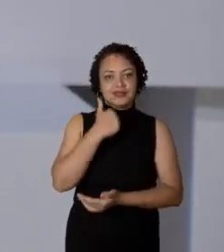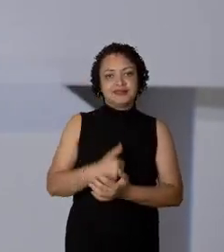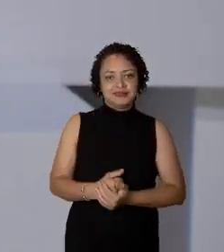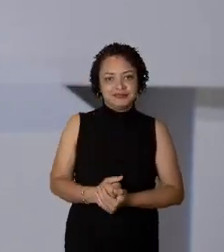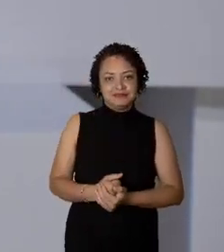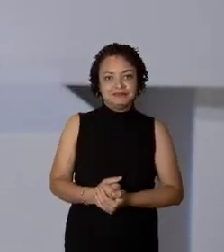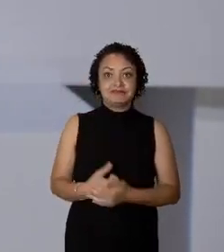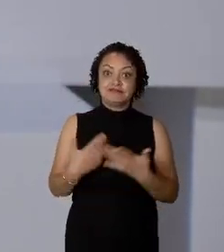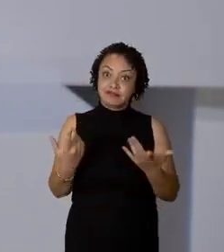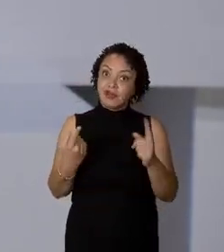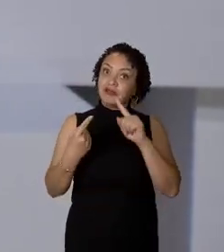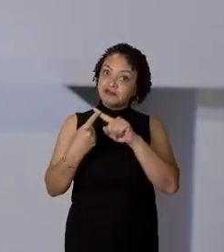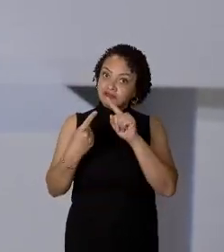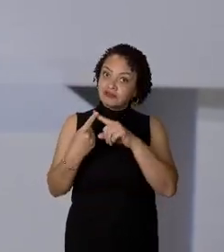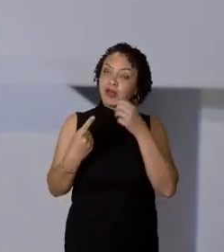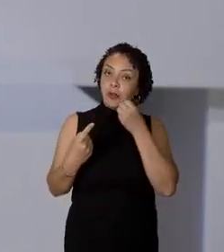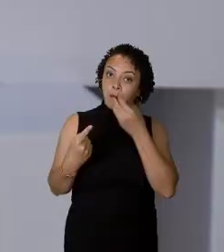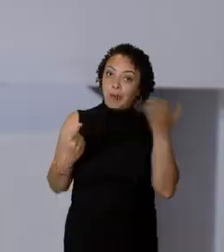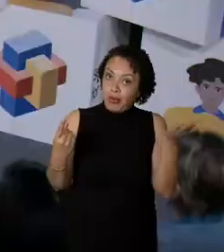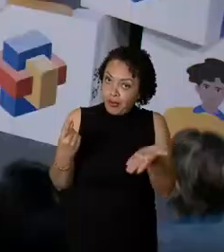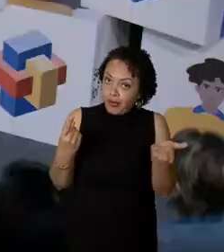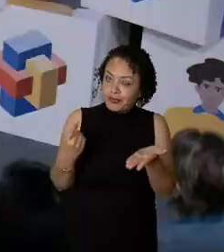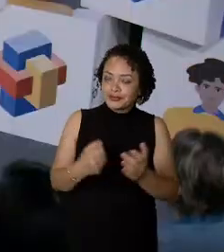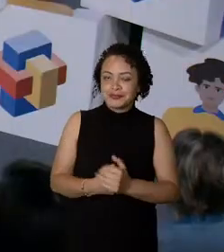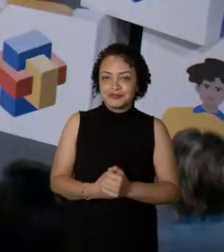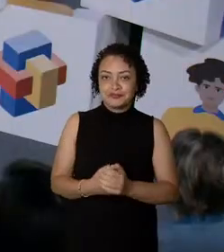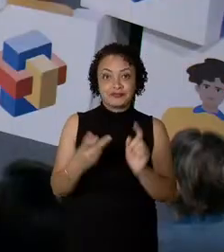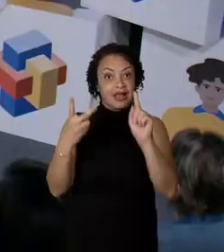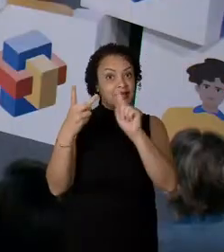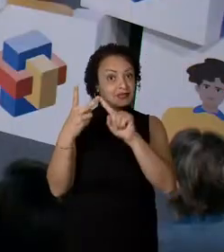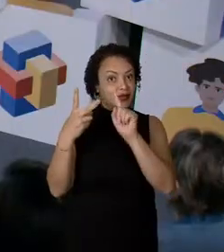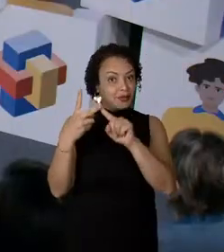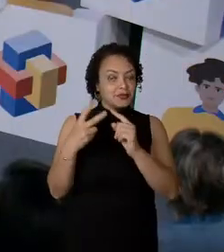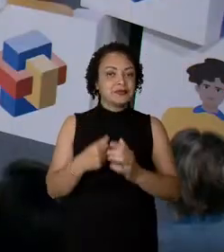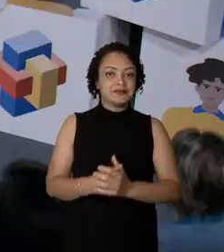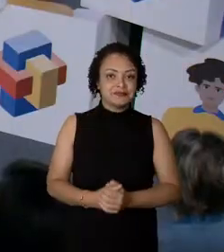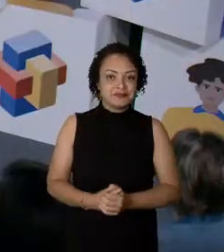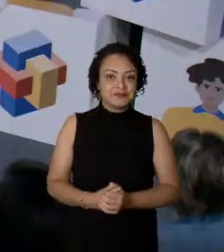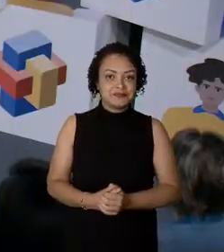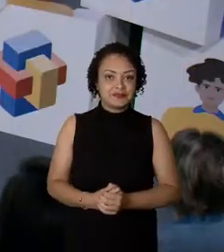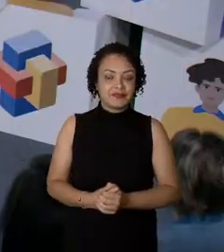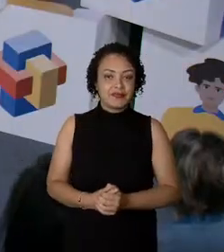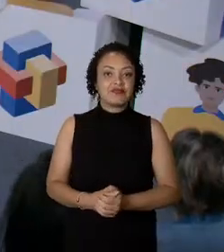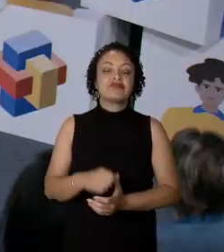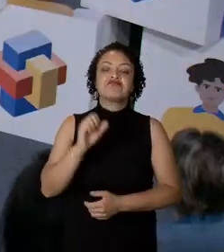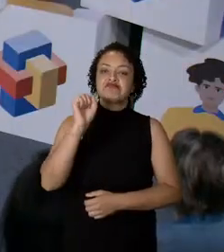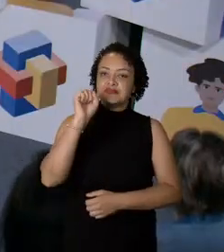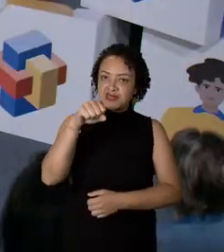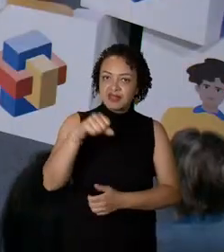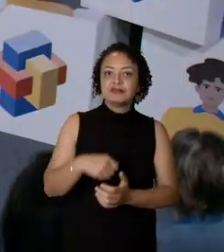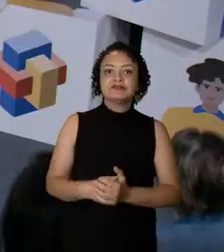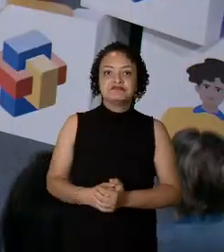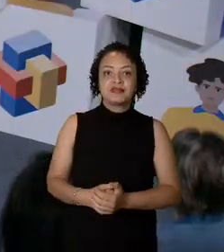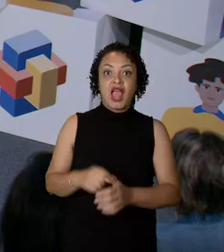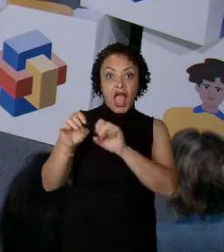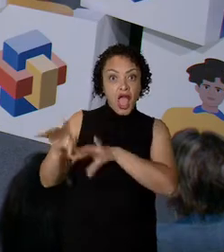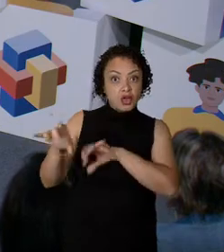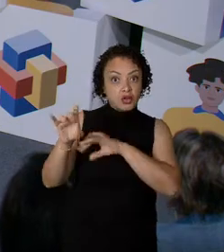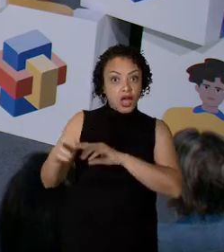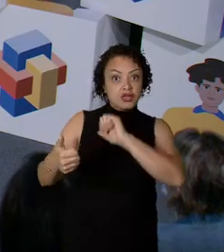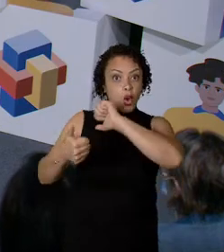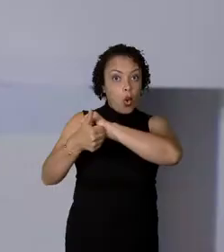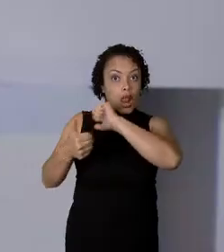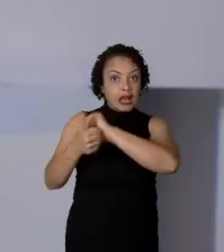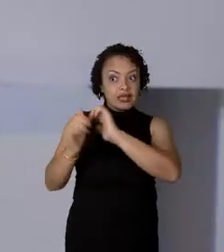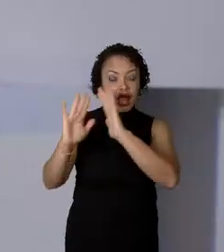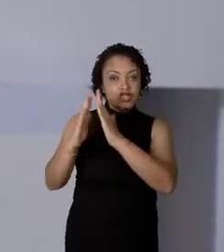Essa é uma notícia importante nos tempos em que vivemos. E a outra boa notícia é que, sim, existe educação de qualidade